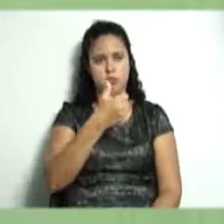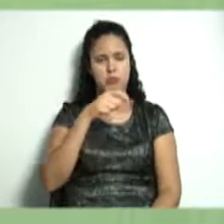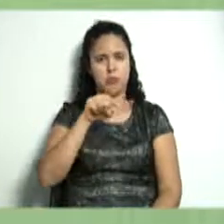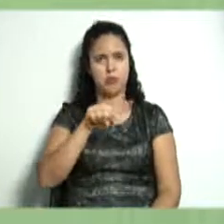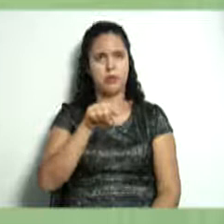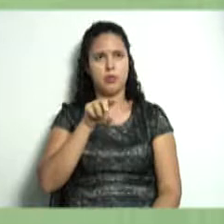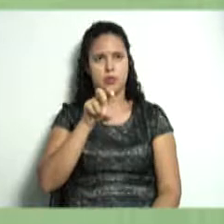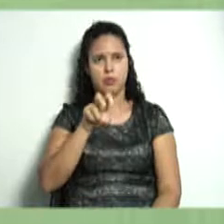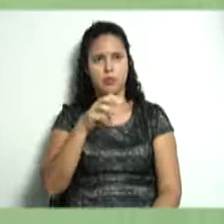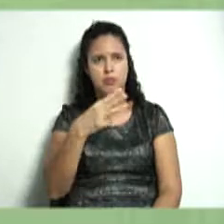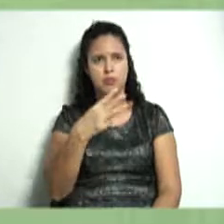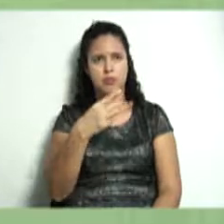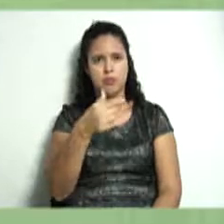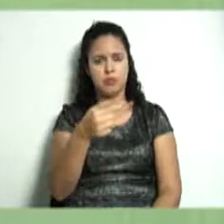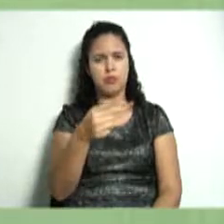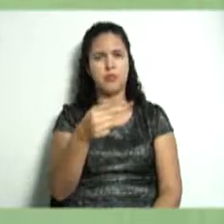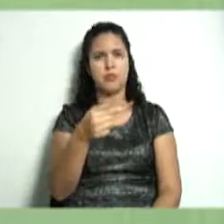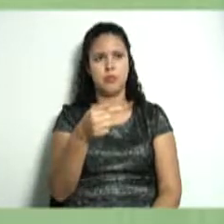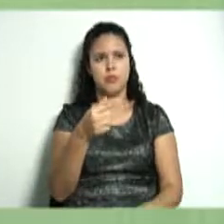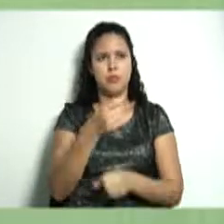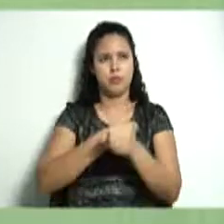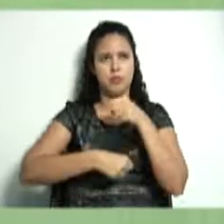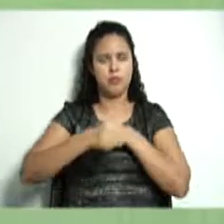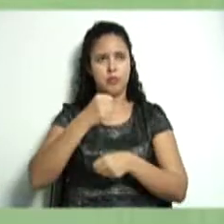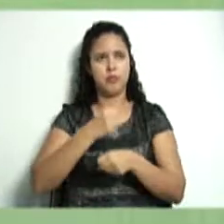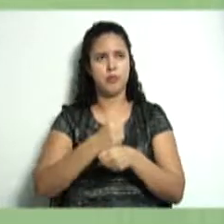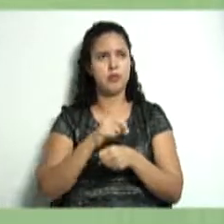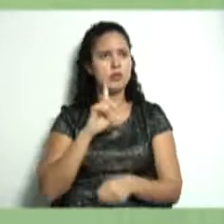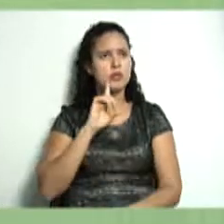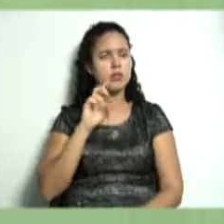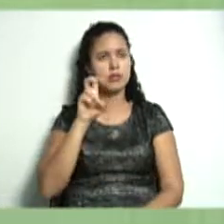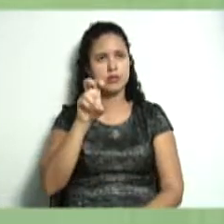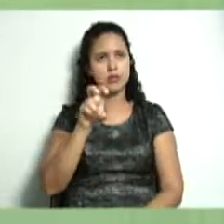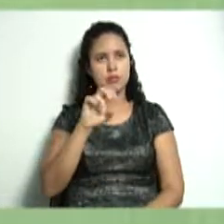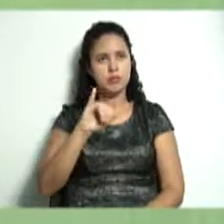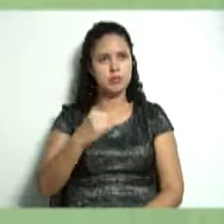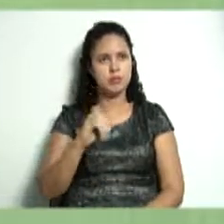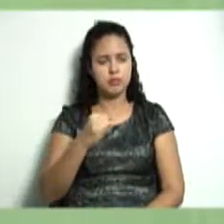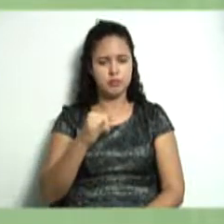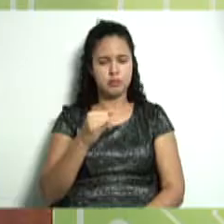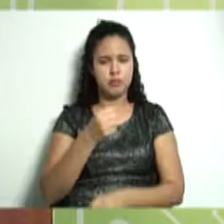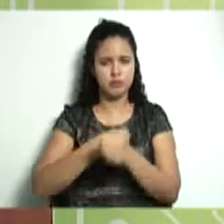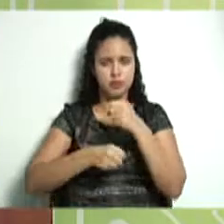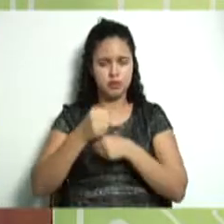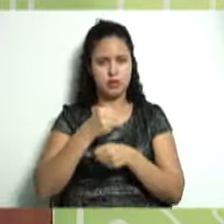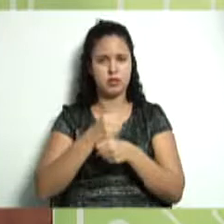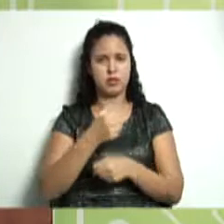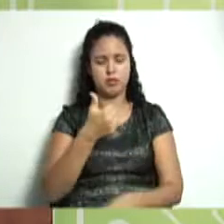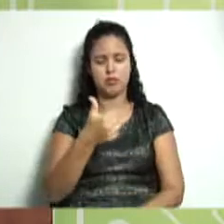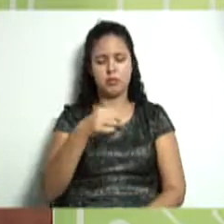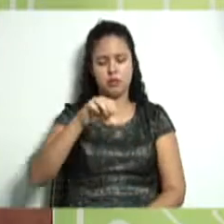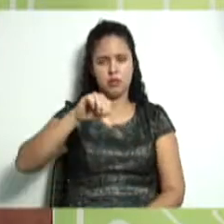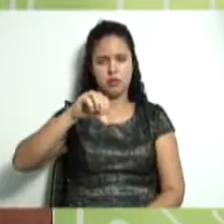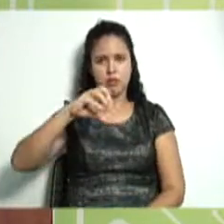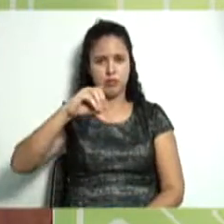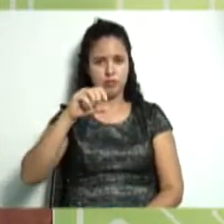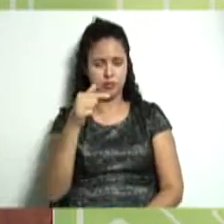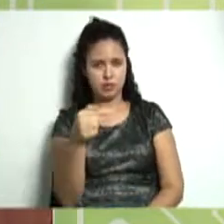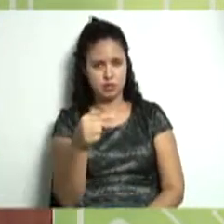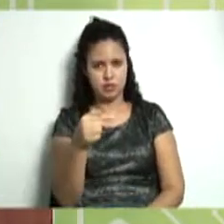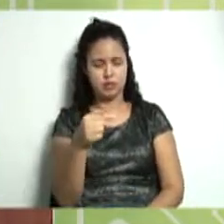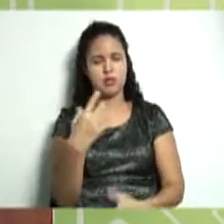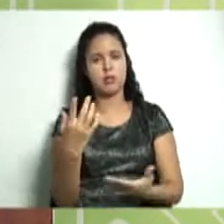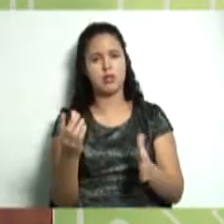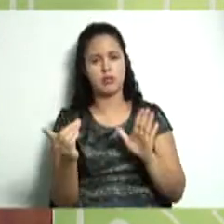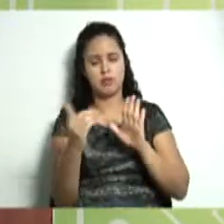aqui no Brasil, sobre cooperativas. Depois desse decreto, é claro que a gente, se